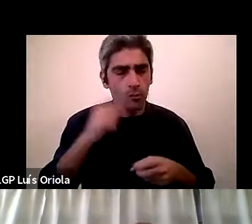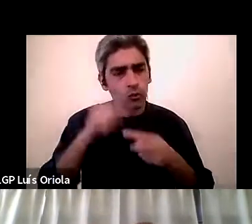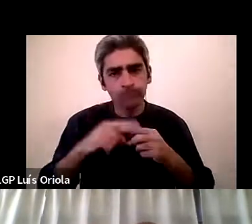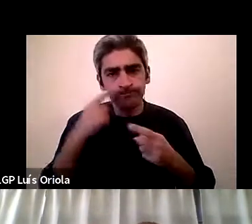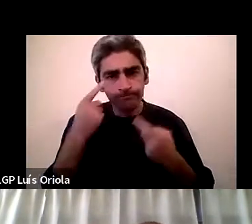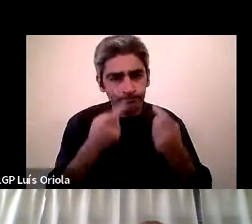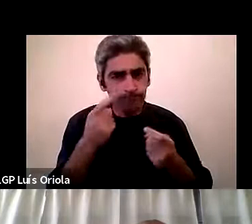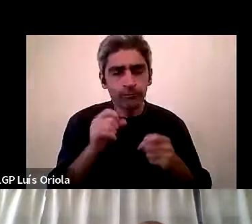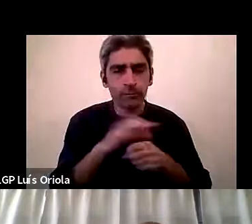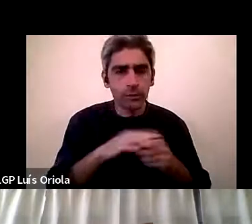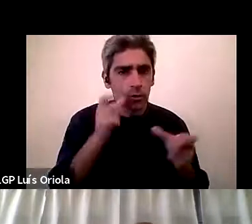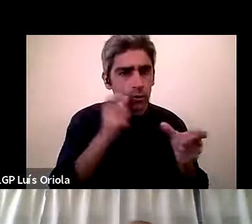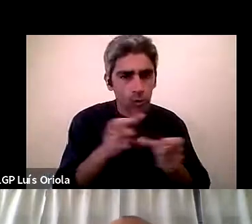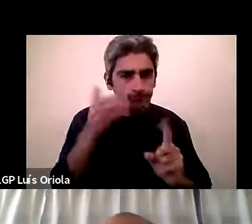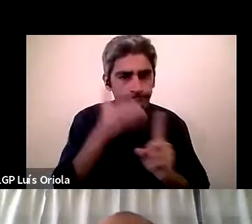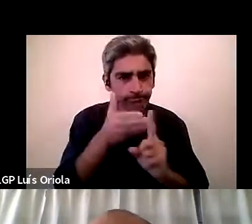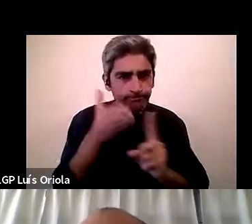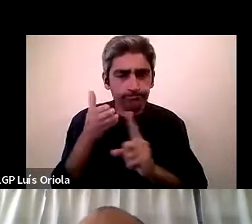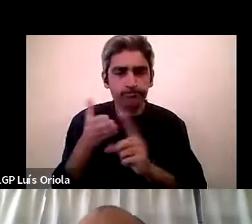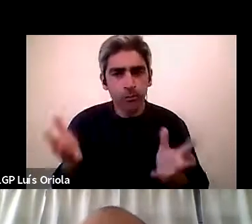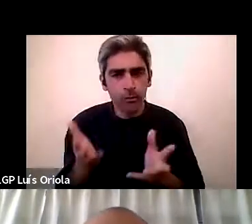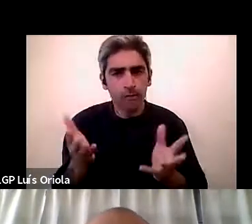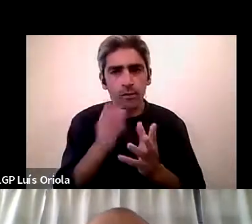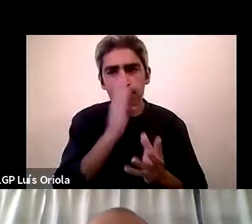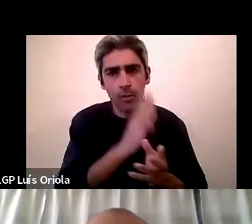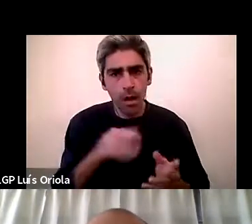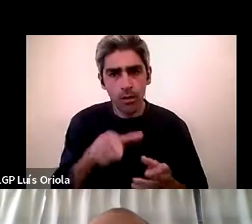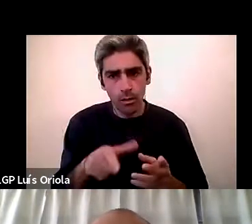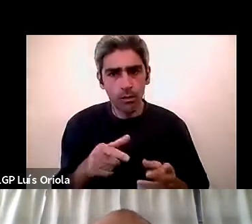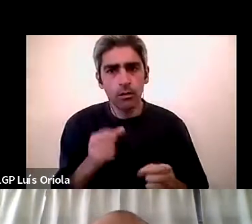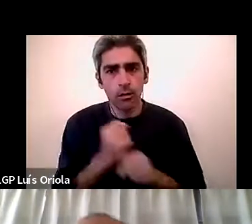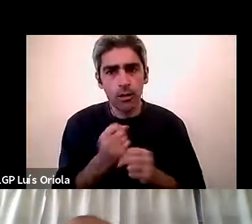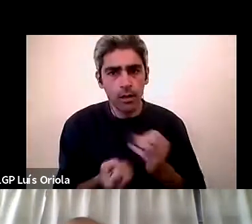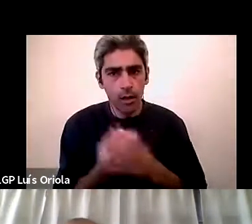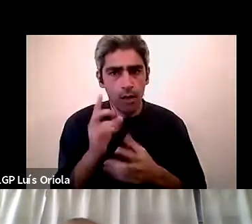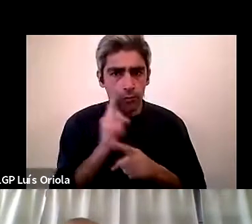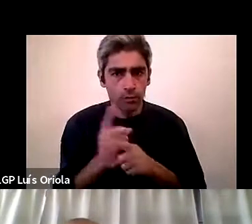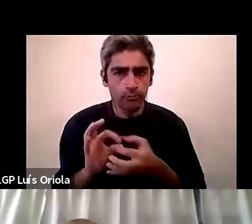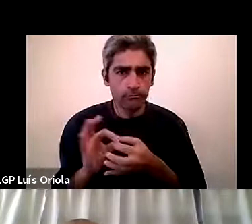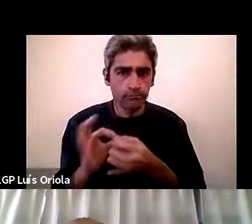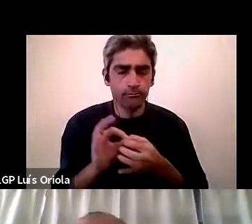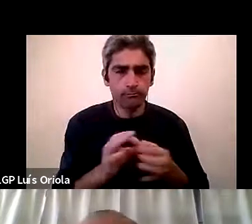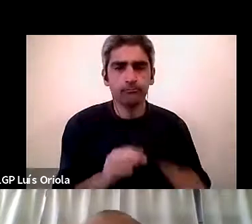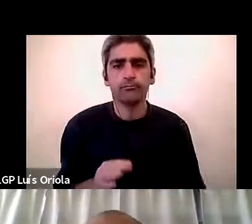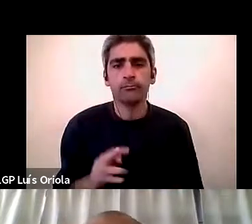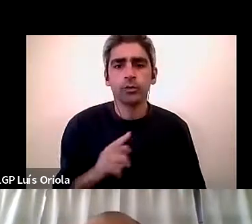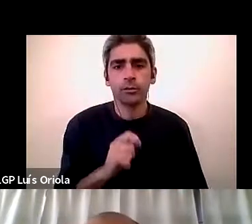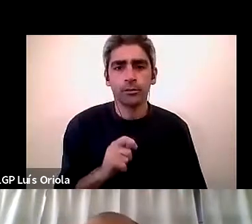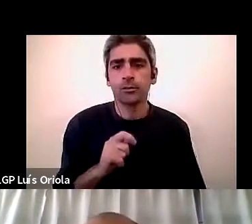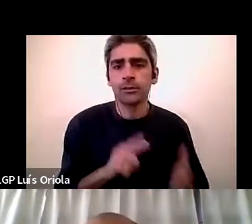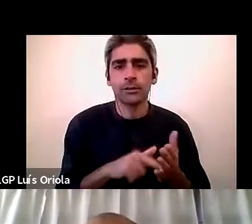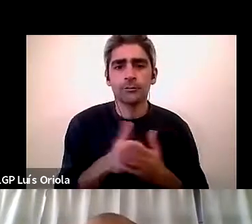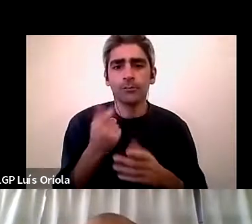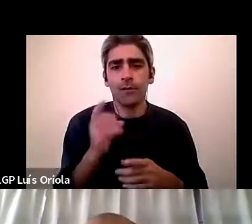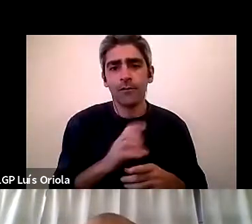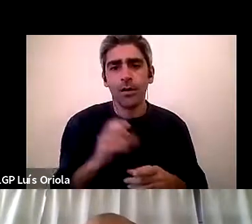muito controlada, muito dirigida, promover estas práticas então de cocriação. Jorge, é sempre uma forma